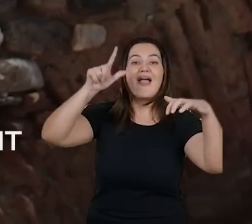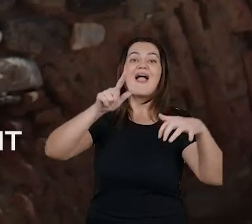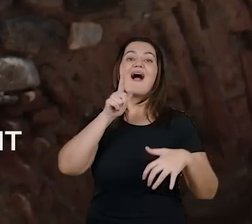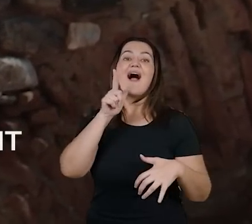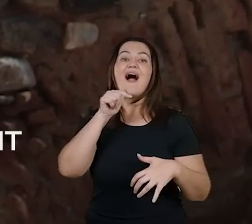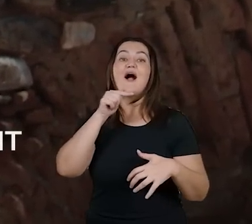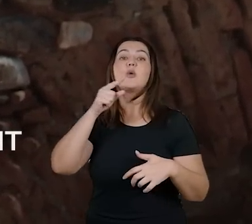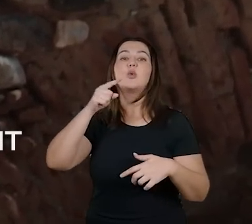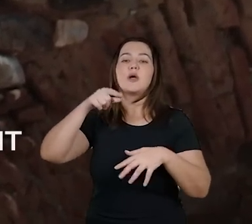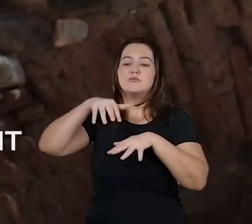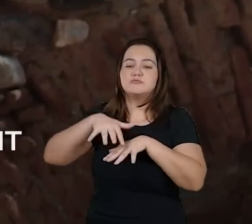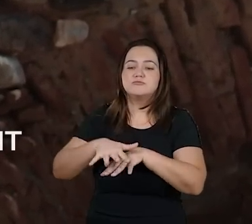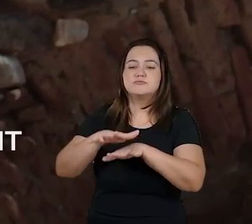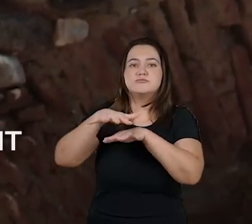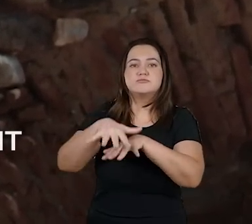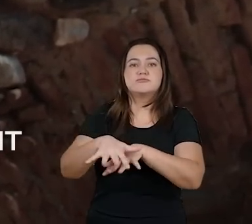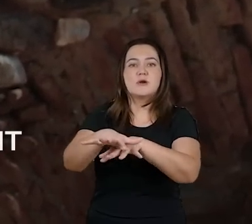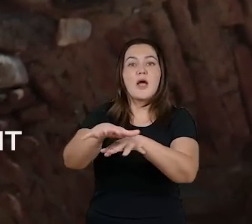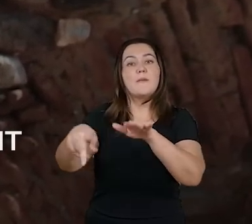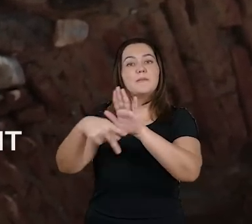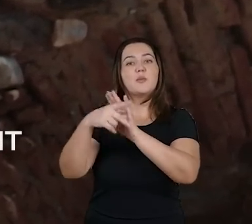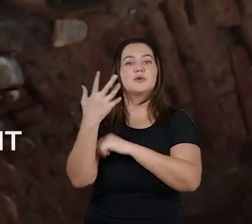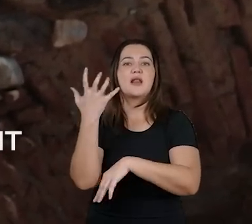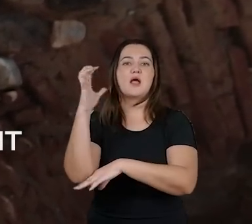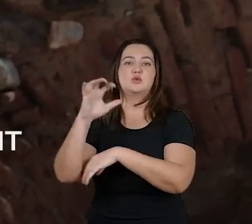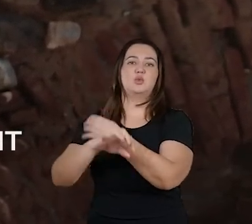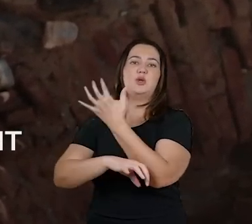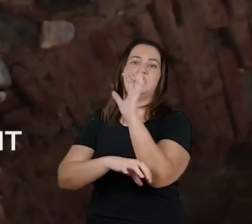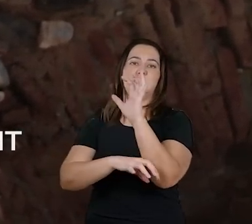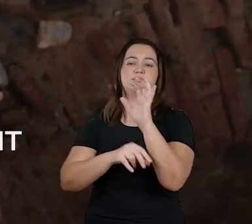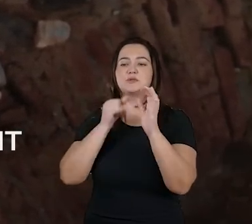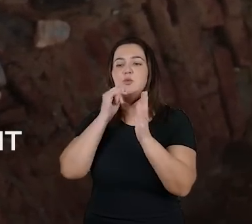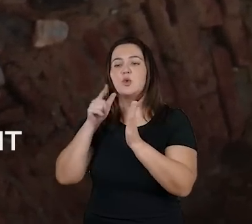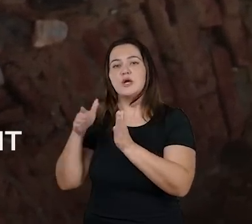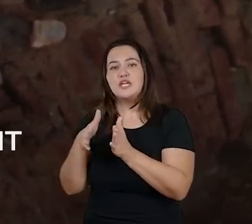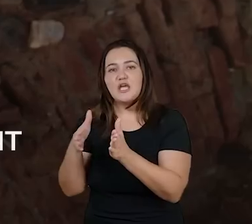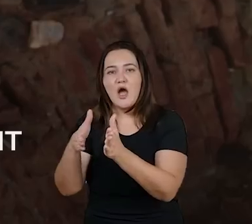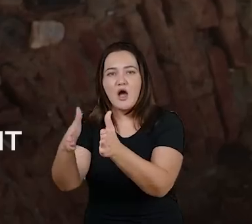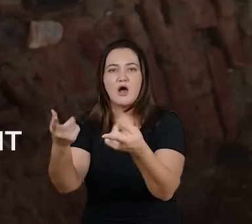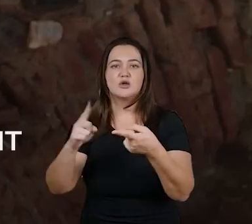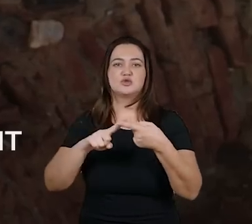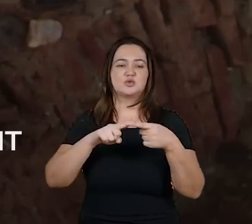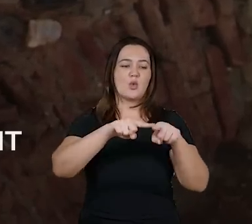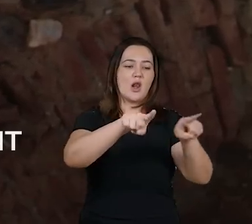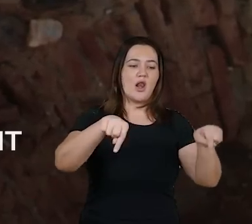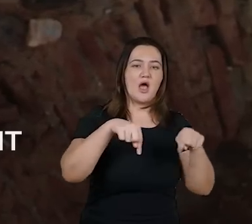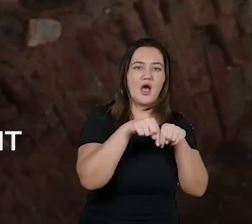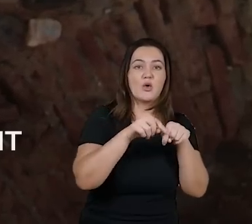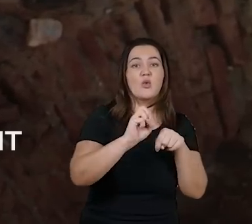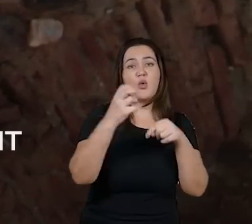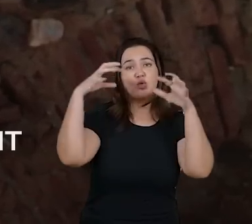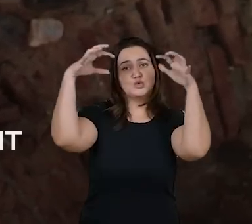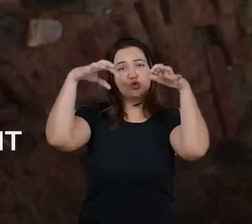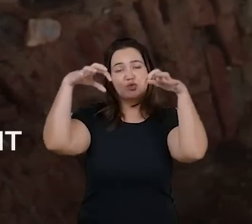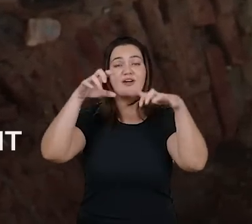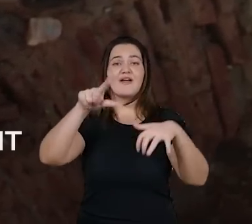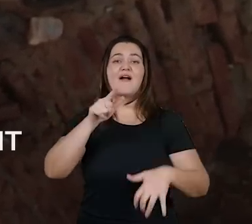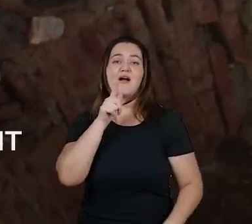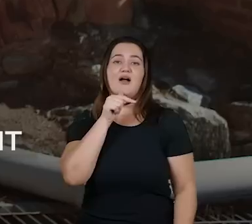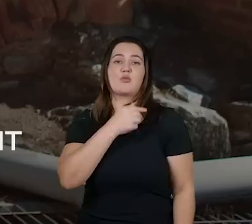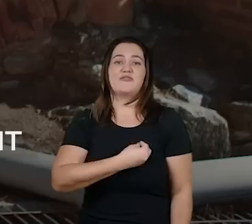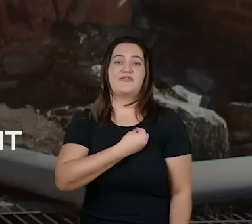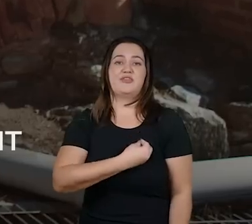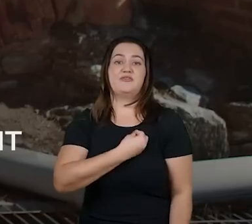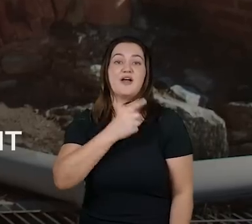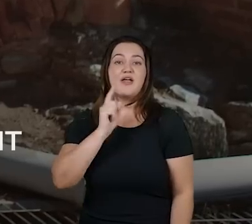ou que veio produzida por uma espécie de corrente, seja um riacho, seja um lago, seja a chuva. Então eles armazenavam essa